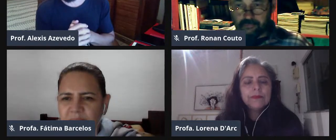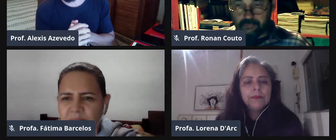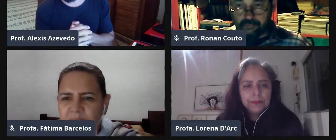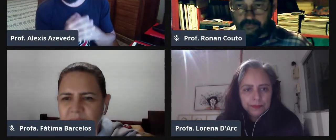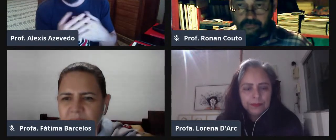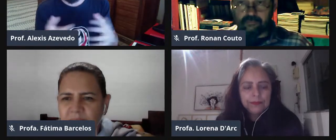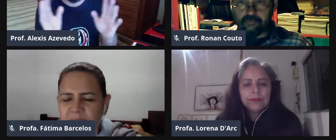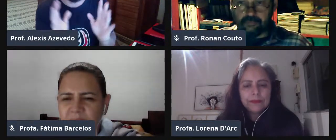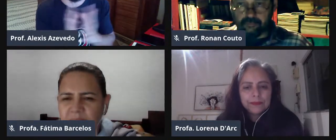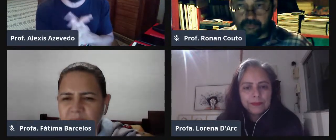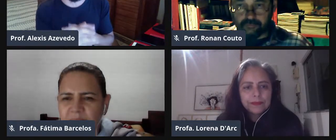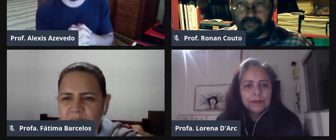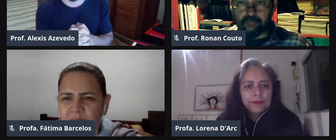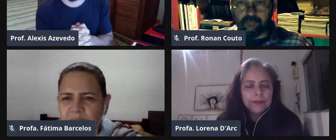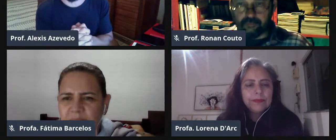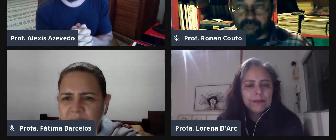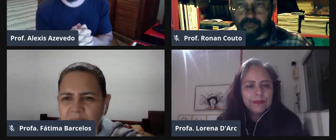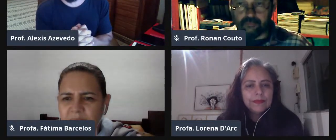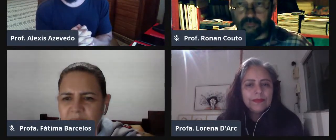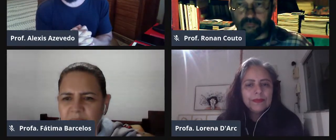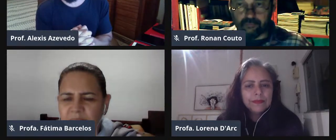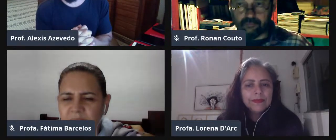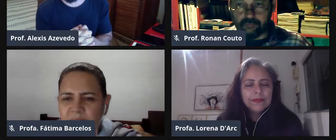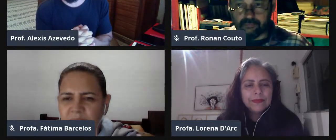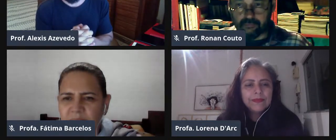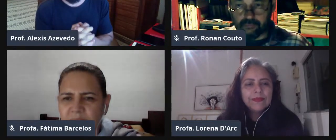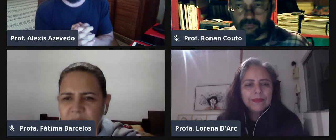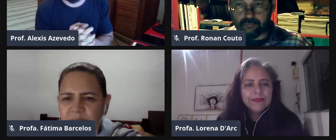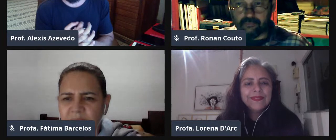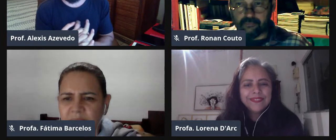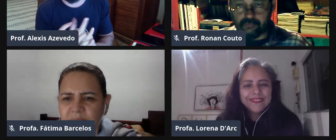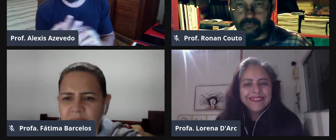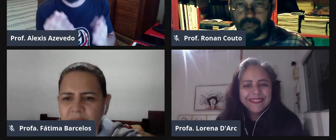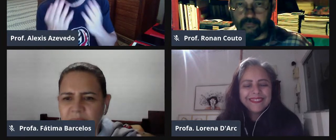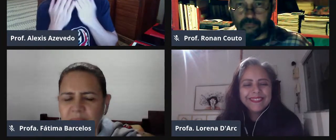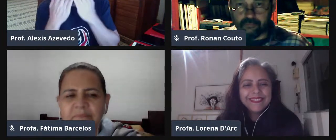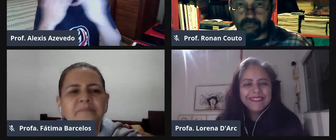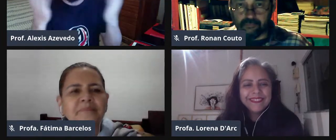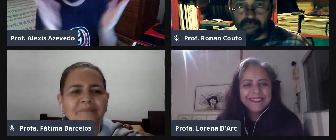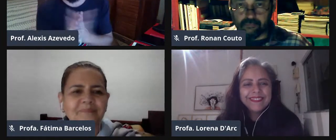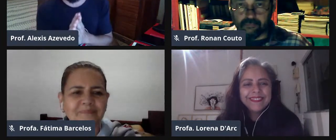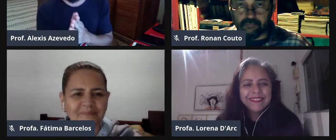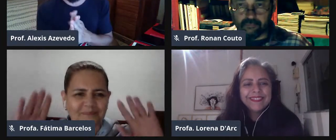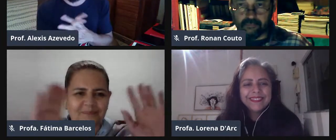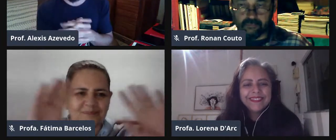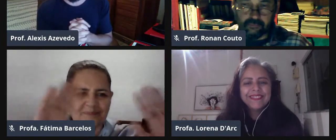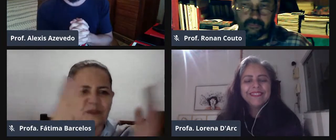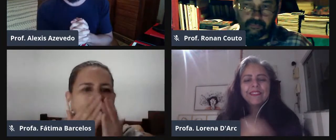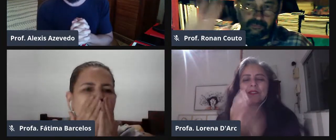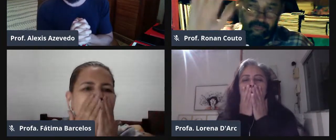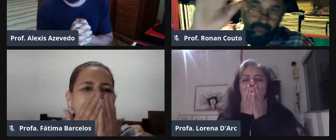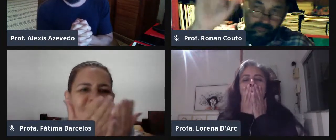Então, logo depois, vou convidar todos durante a semana a acompanhar a gente. Então, Ronan, Fátima, Lorena, um beijo para